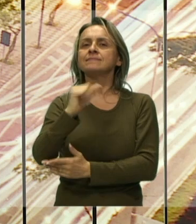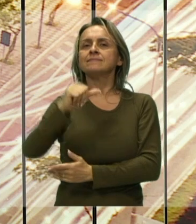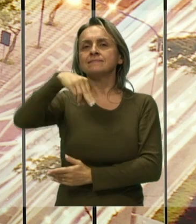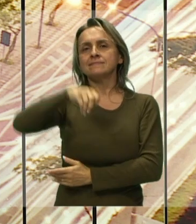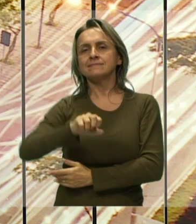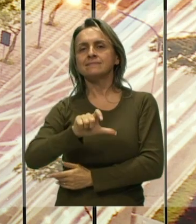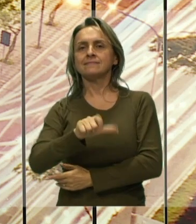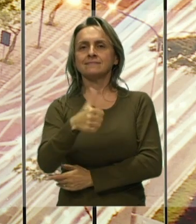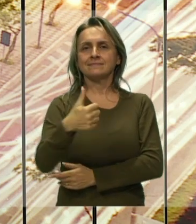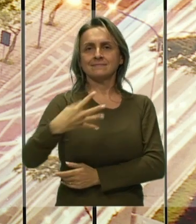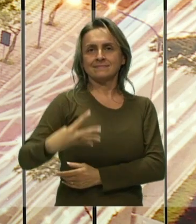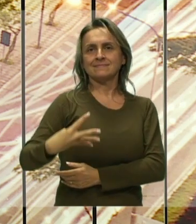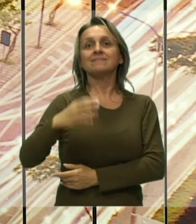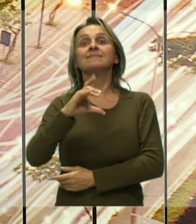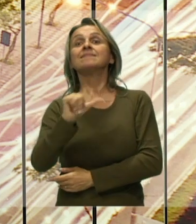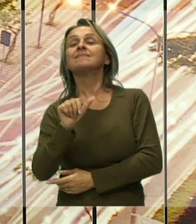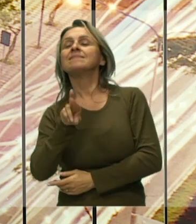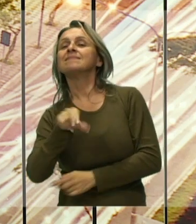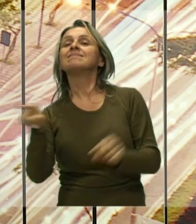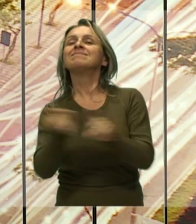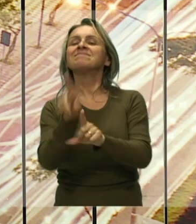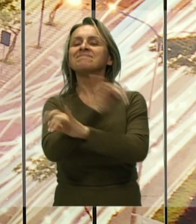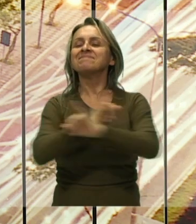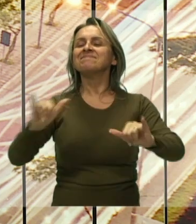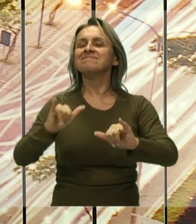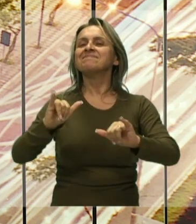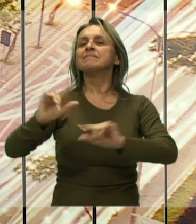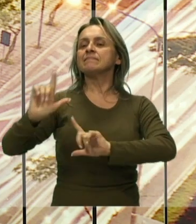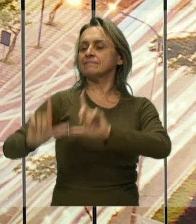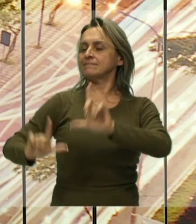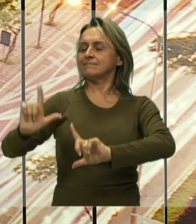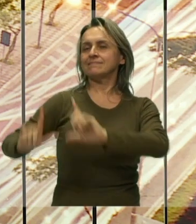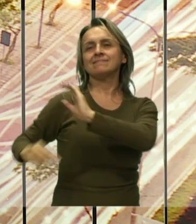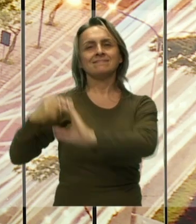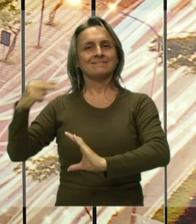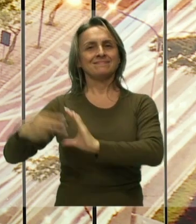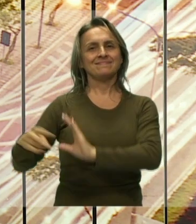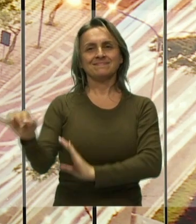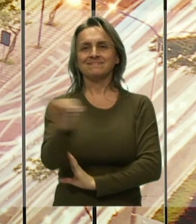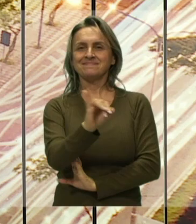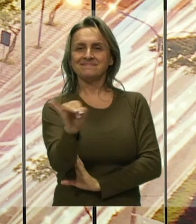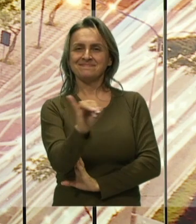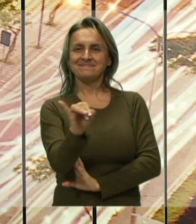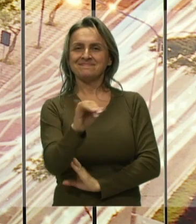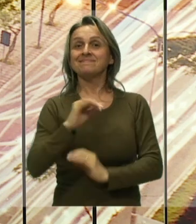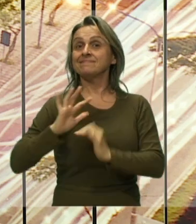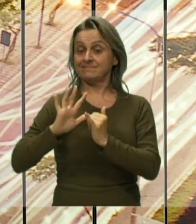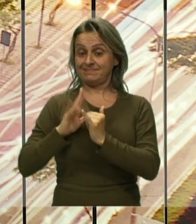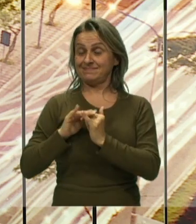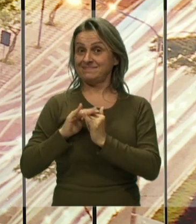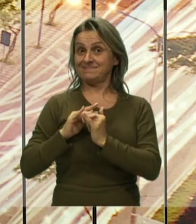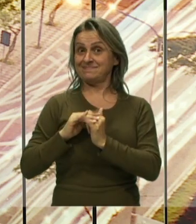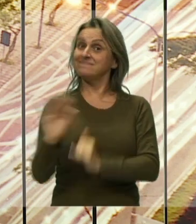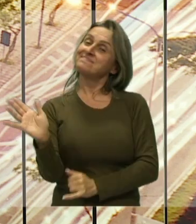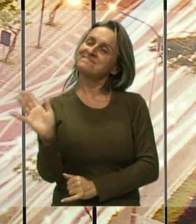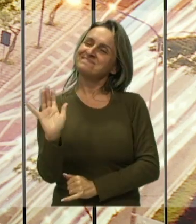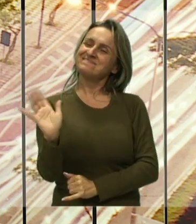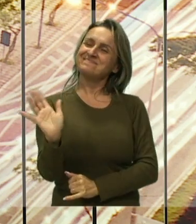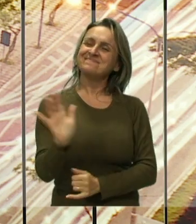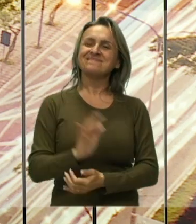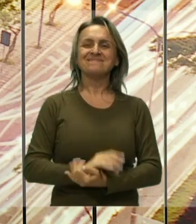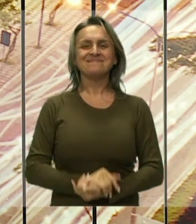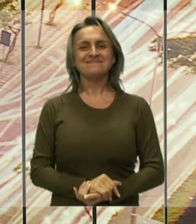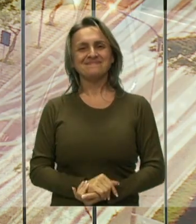14 da Claro TV e estão disponíveis no canal da Câmara de Vereadores de Itajaí no YouTube. Até a próxima!